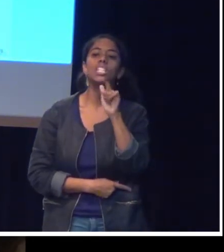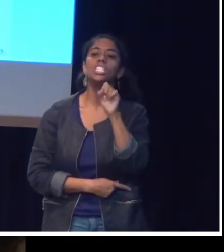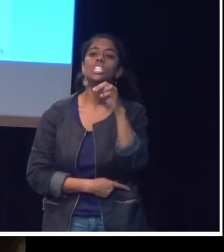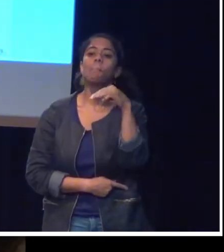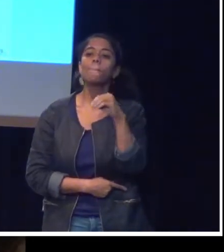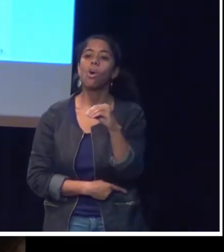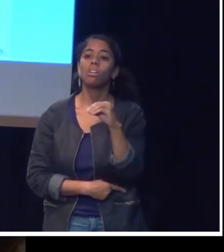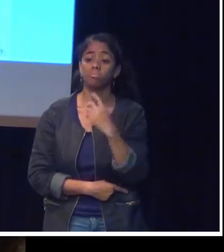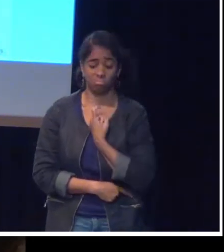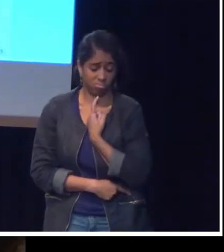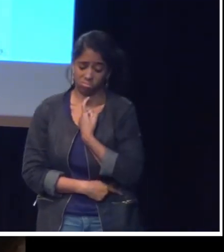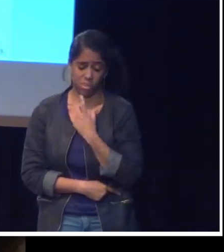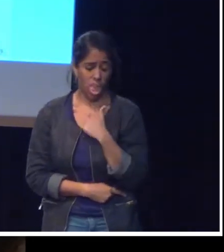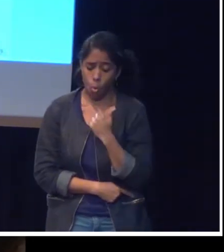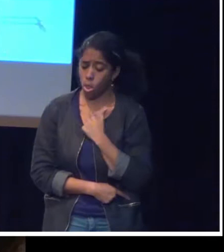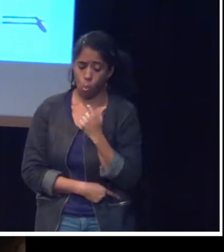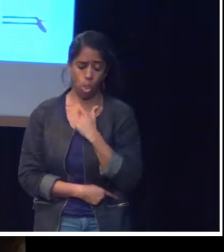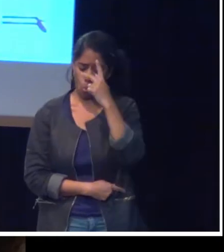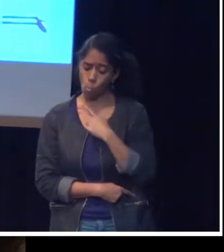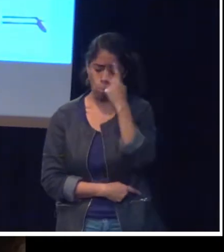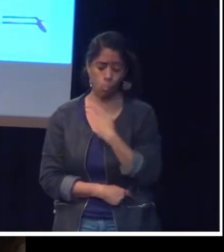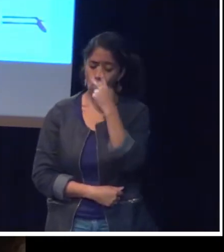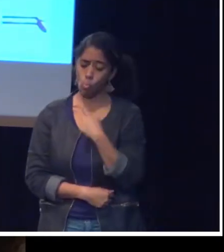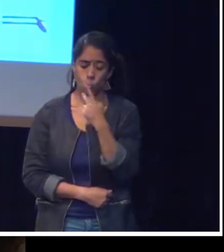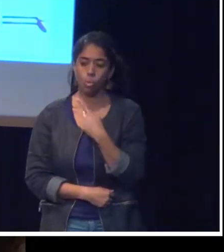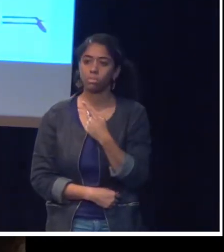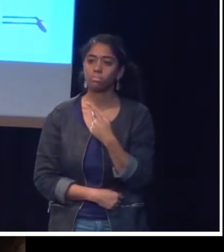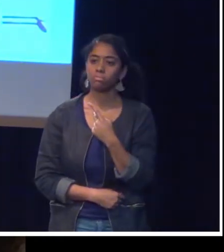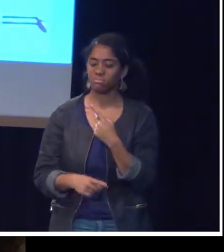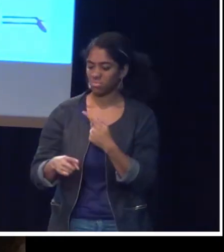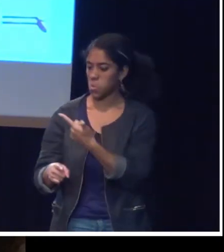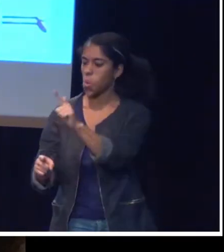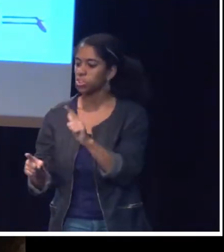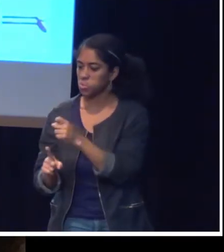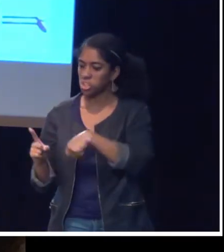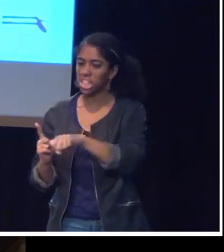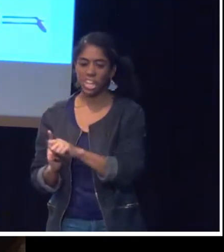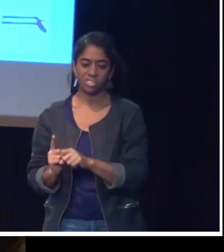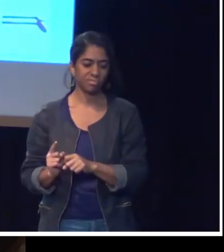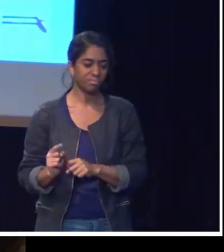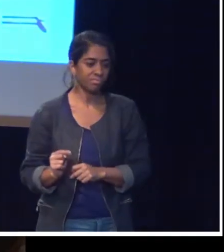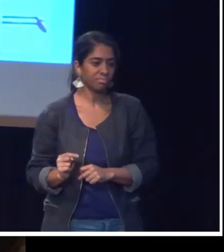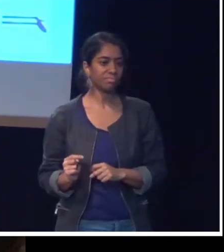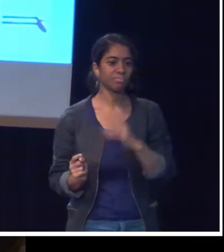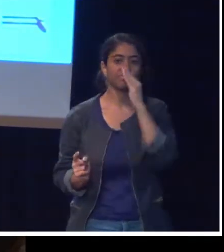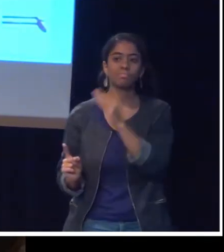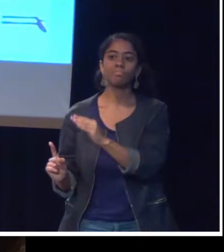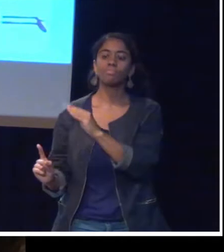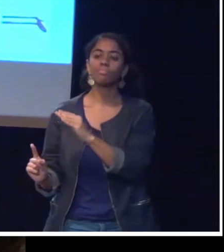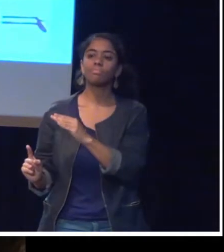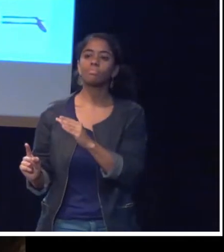para comigo ou para com a sociedade onde vive. E aí, eu digo que a gente é muito, muito respeitoso em